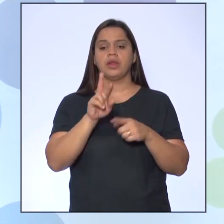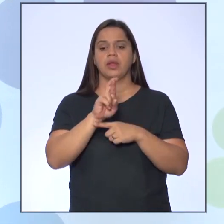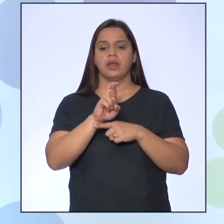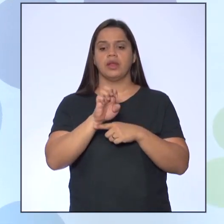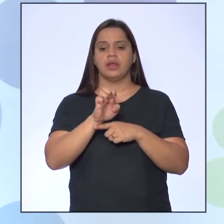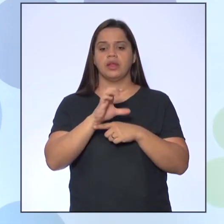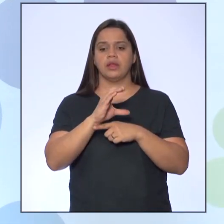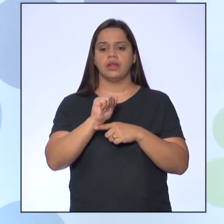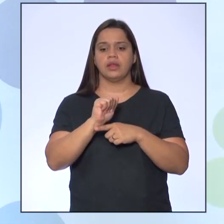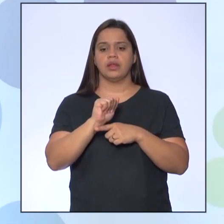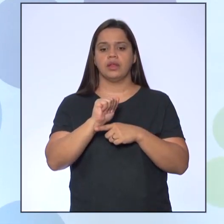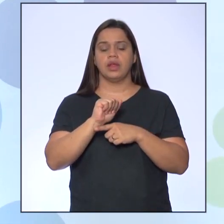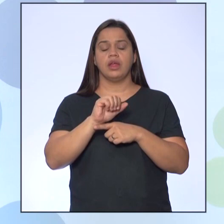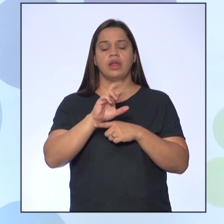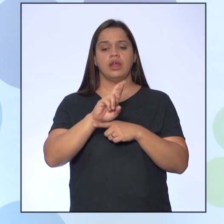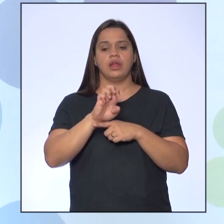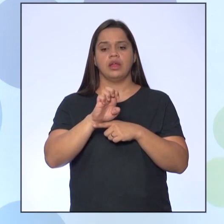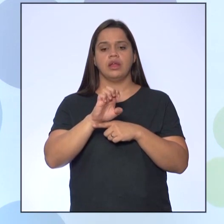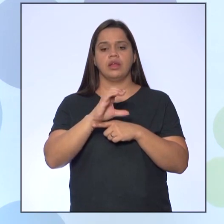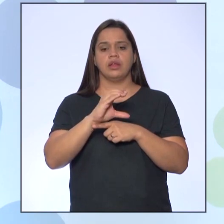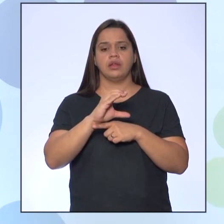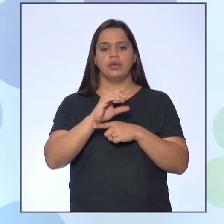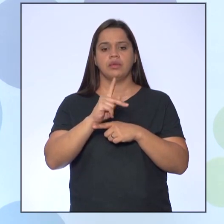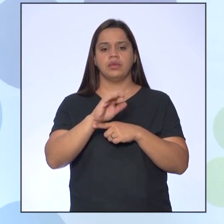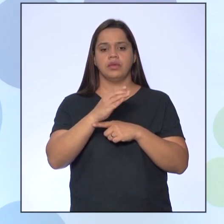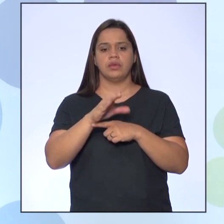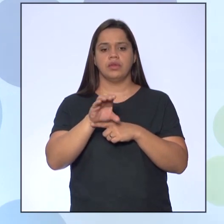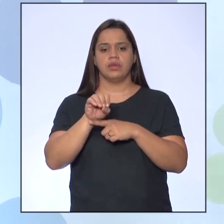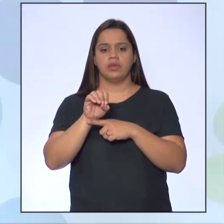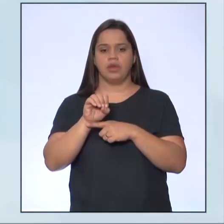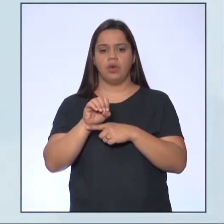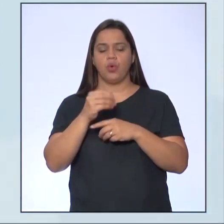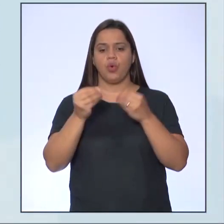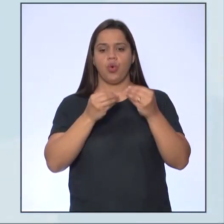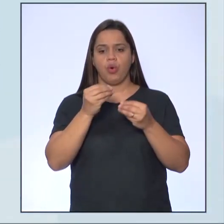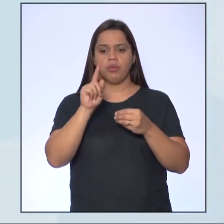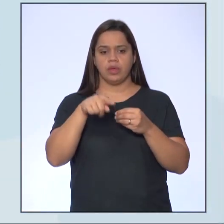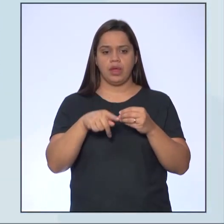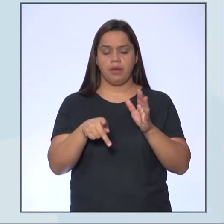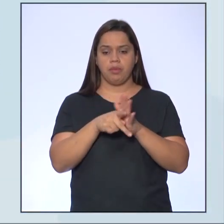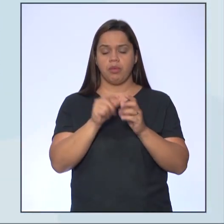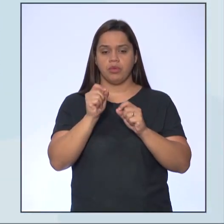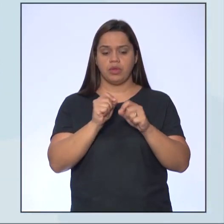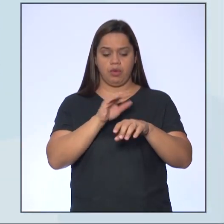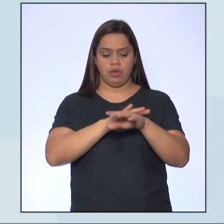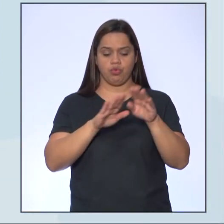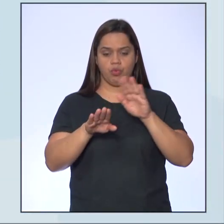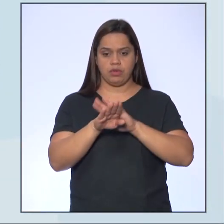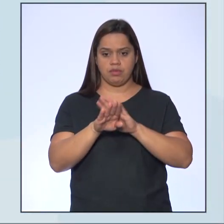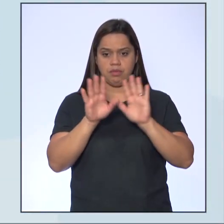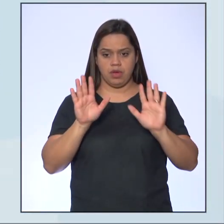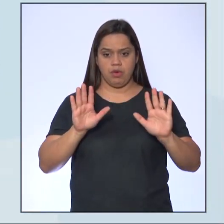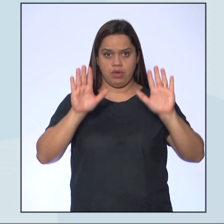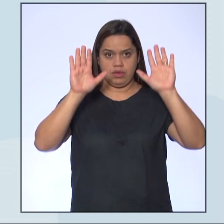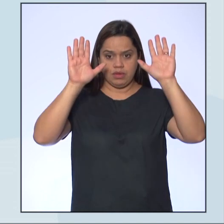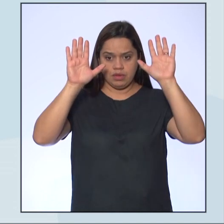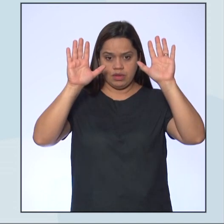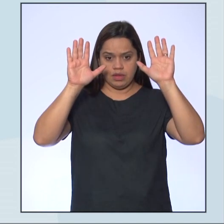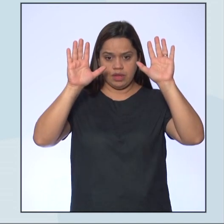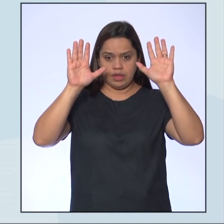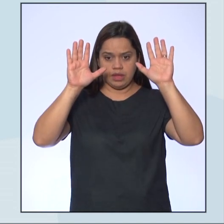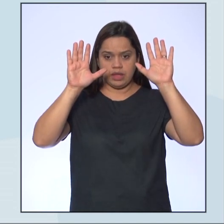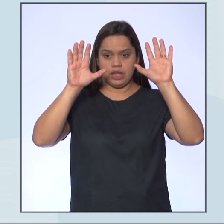Como deve ser feita a recepção? A recepção deve ser feita sempre com as duas mãos paralelas e